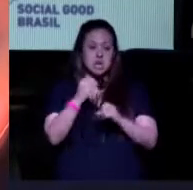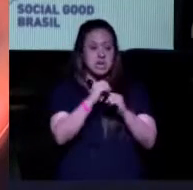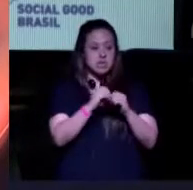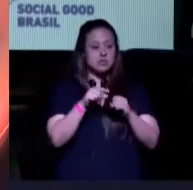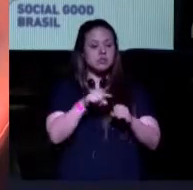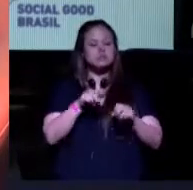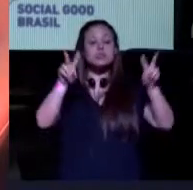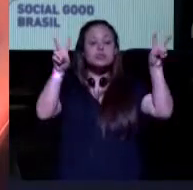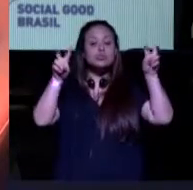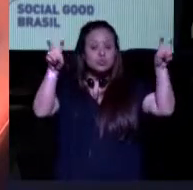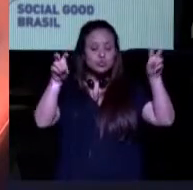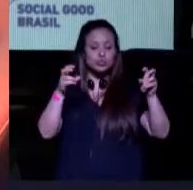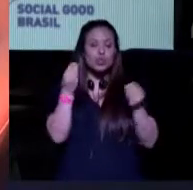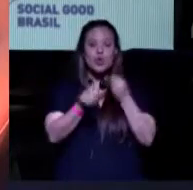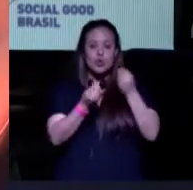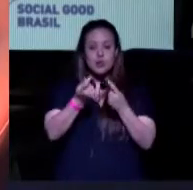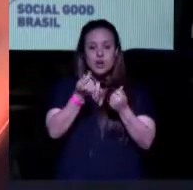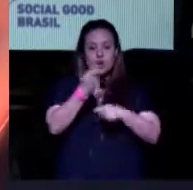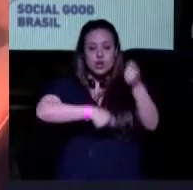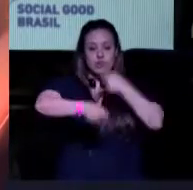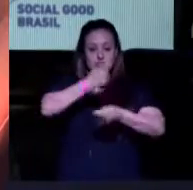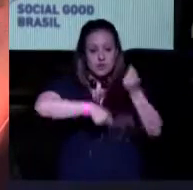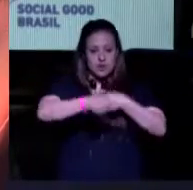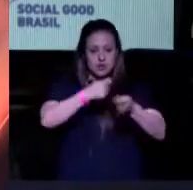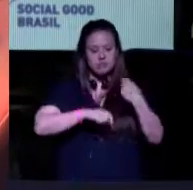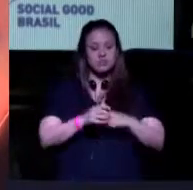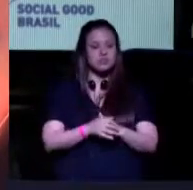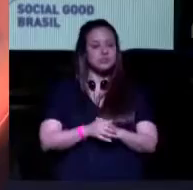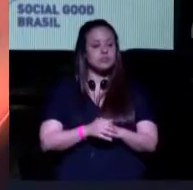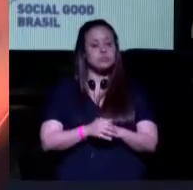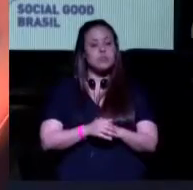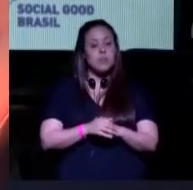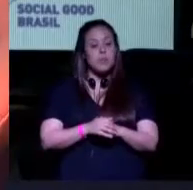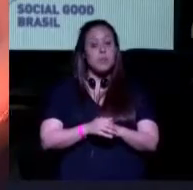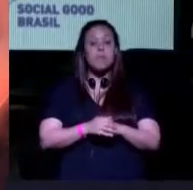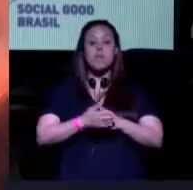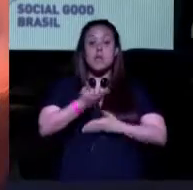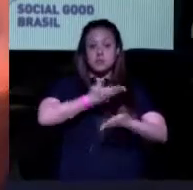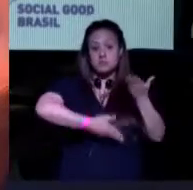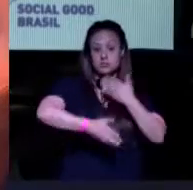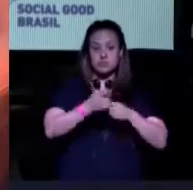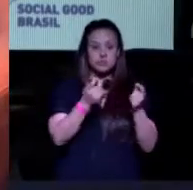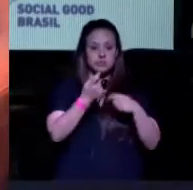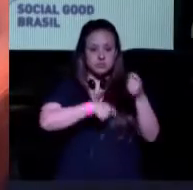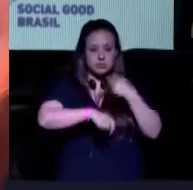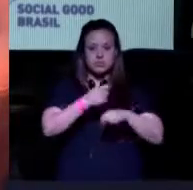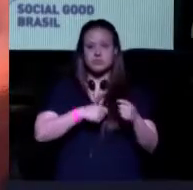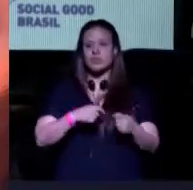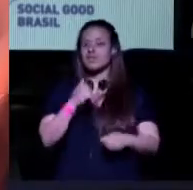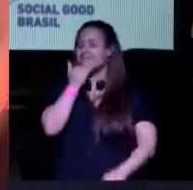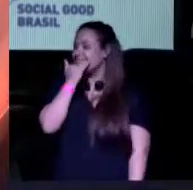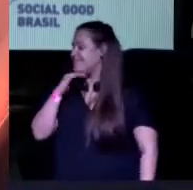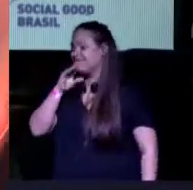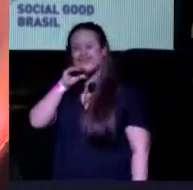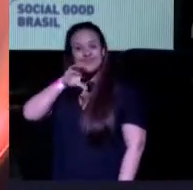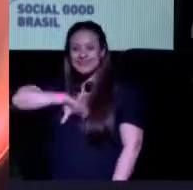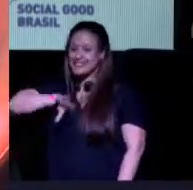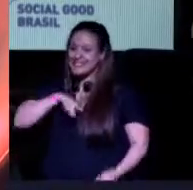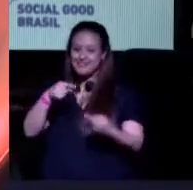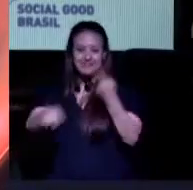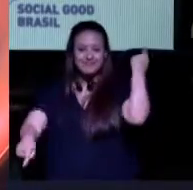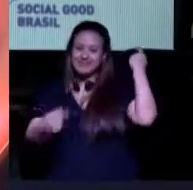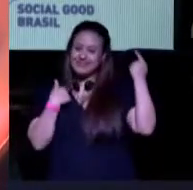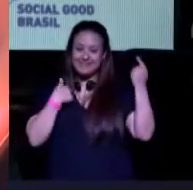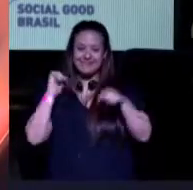economia a e e comecei a relembrar os feitos do ingresso não existiu e sabe